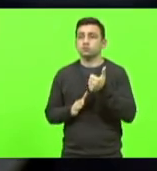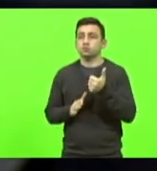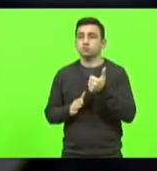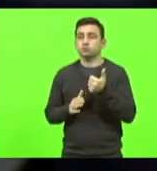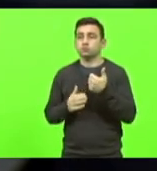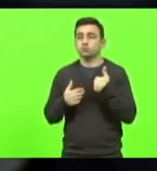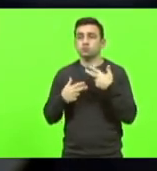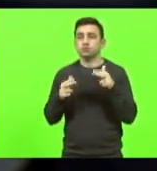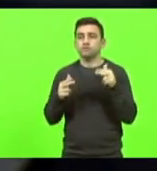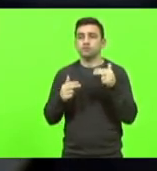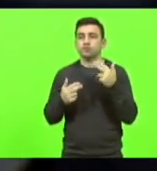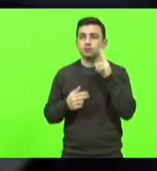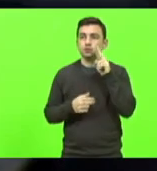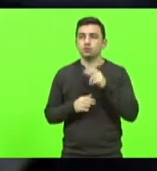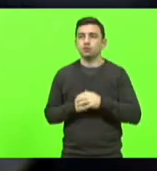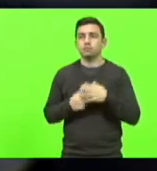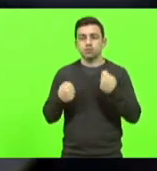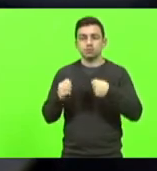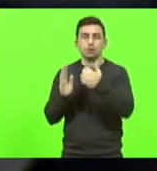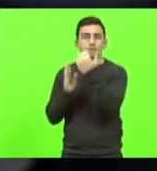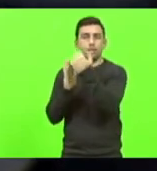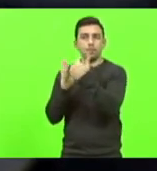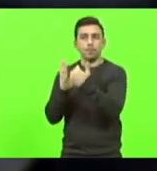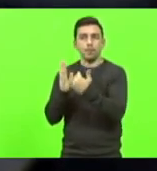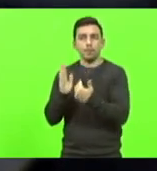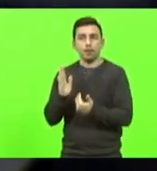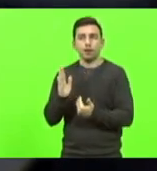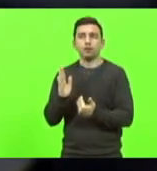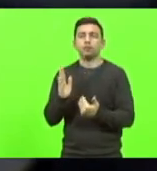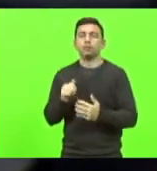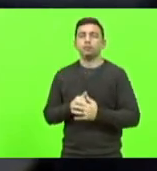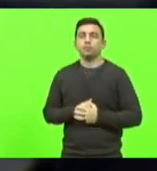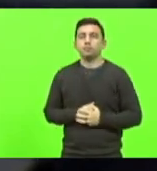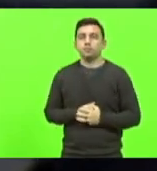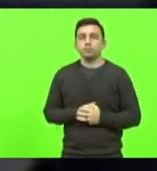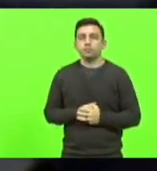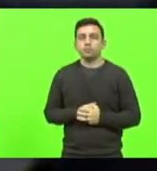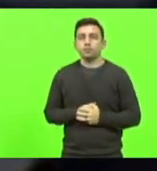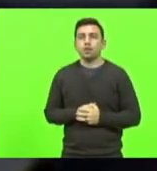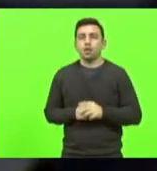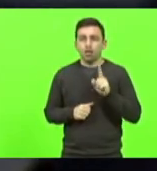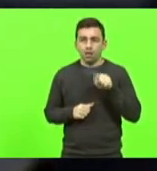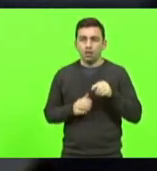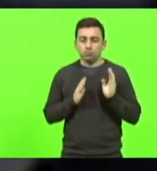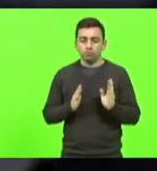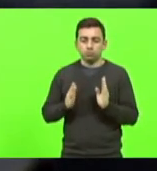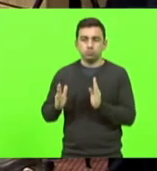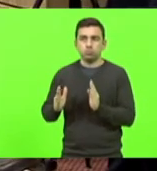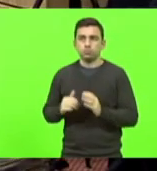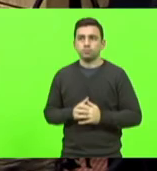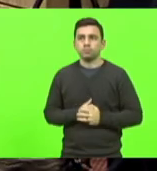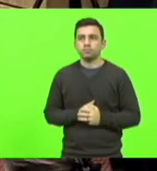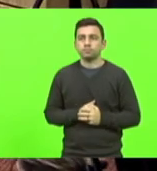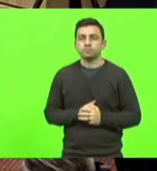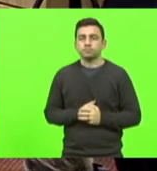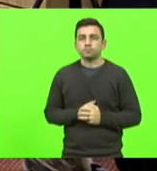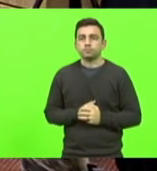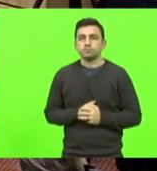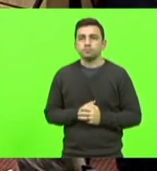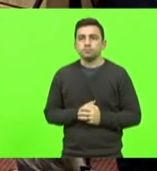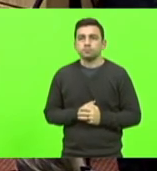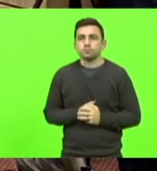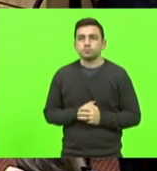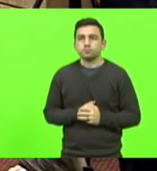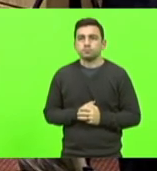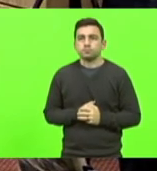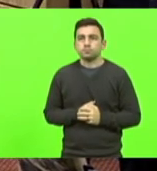aqui tem que aparecer o espelho depois o placar Essa é a sequência correta concordo Presidente e